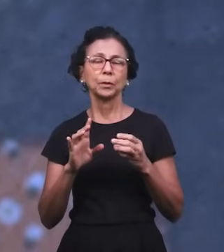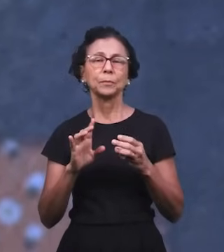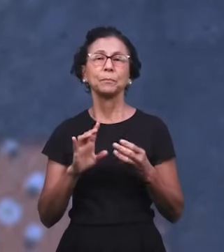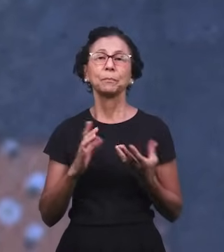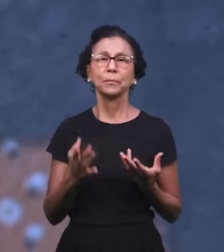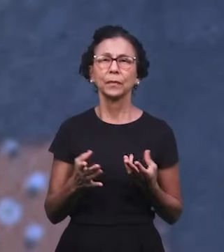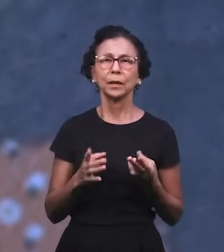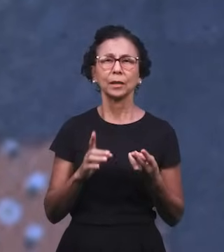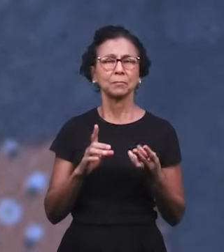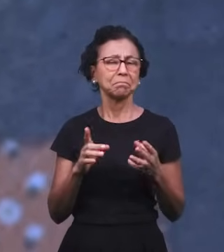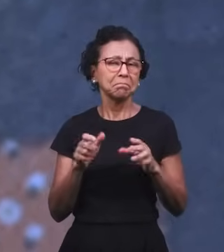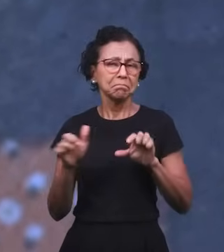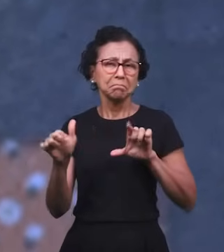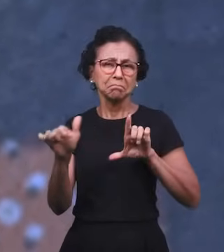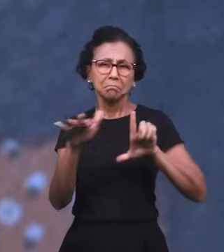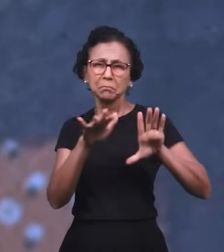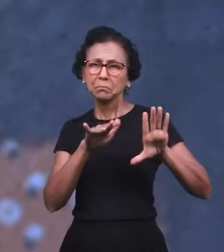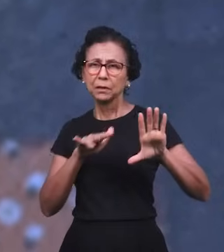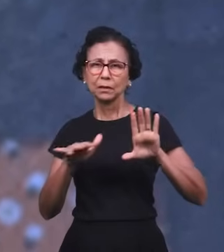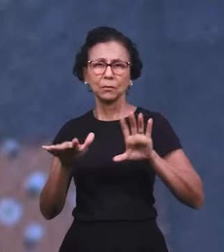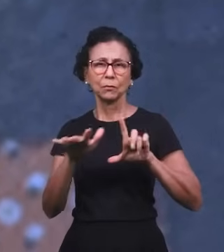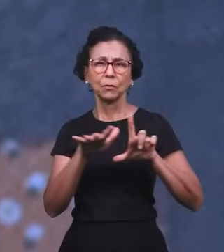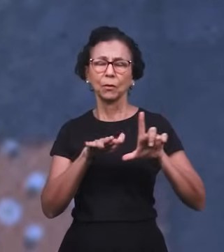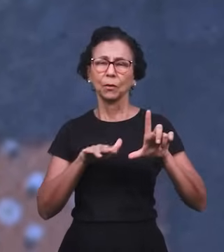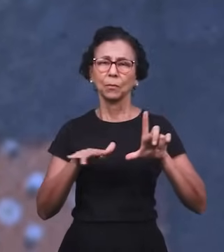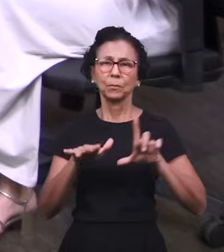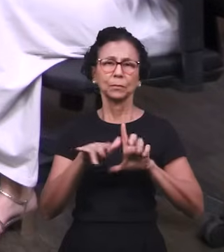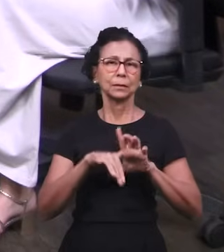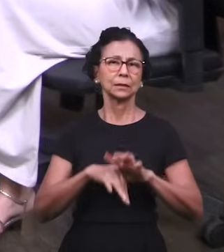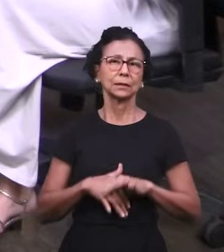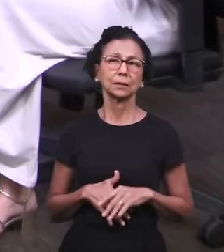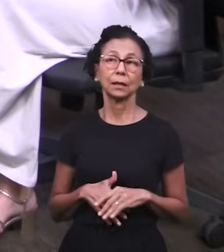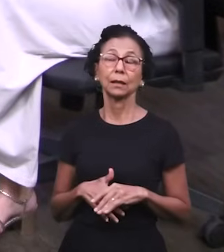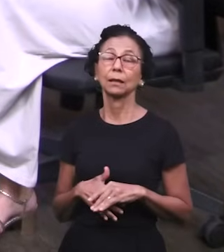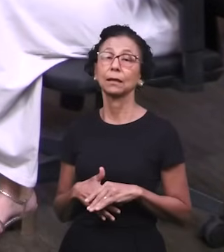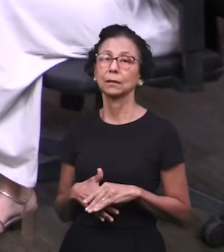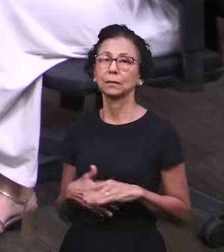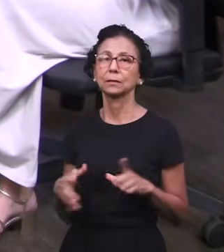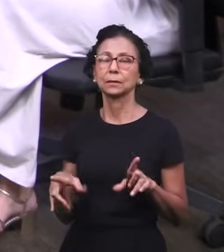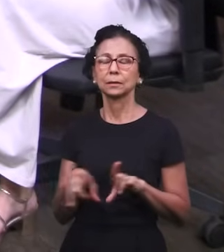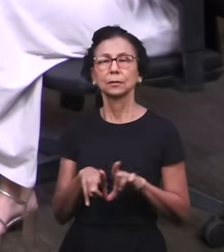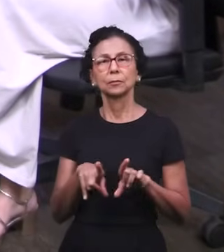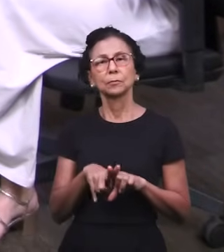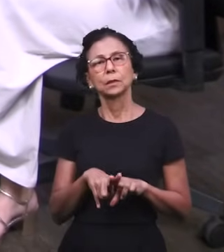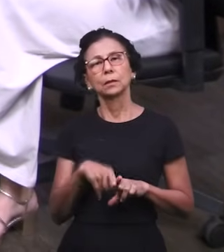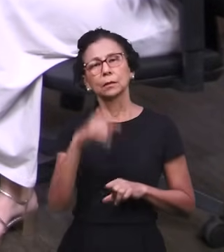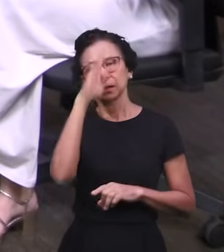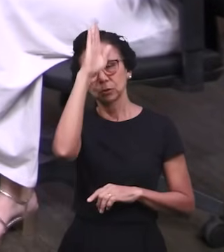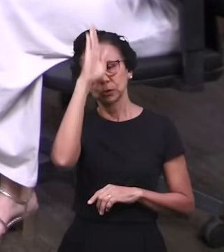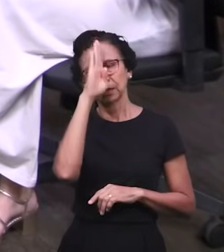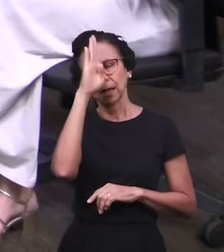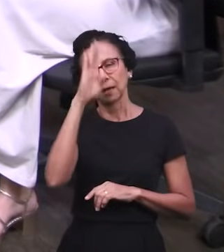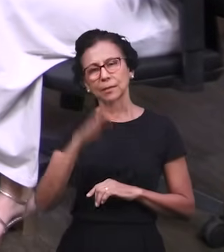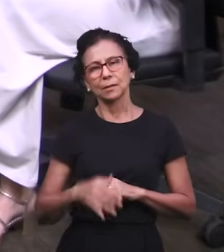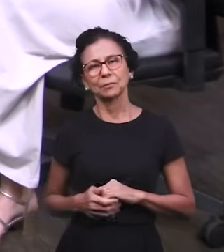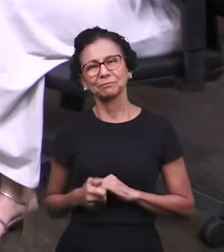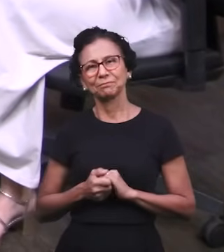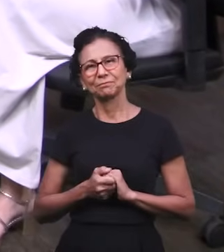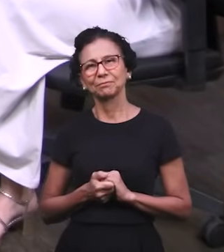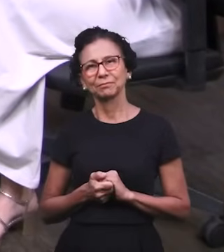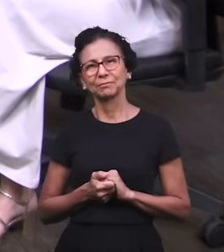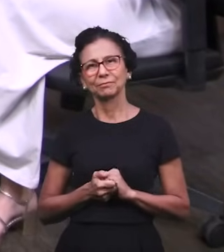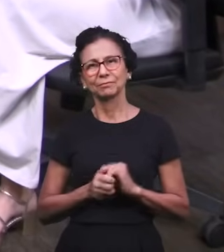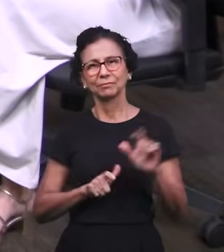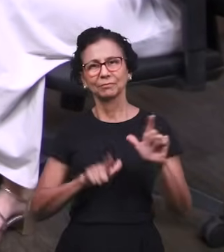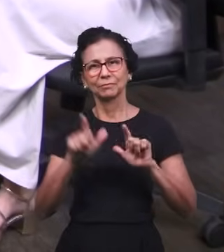gratuitamente pela parabólica. É uma alegria também chegar até a sua casa. E nós estamos então começando esse programa e você já vê aqui